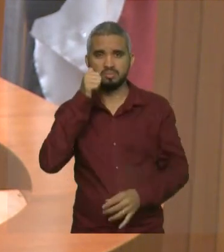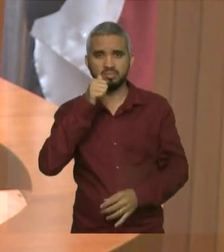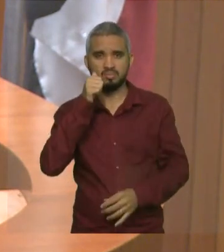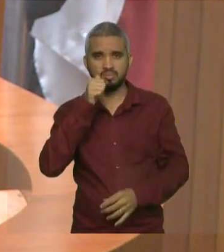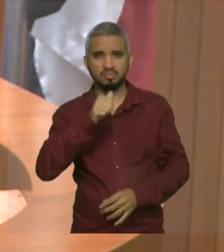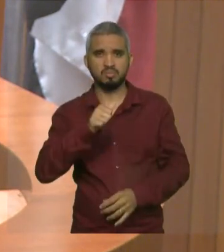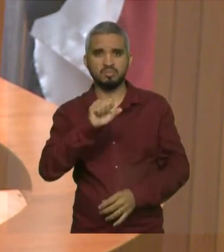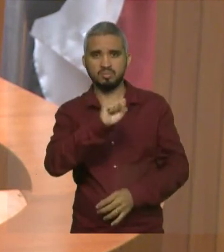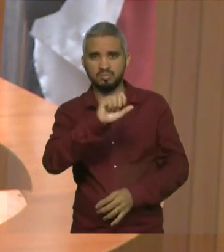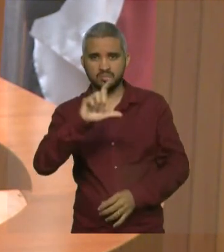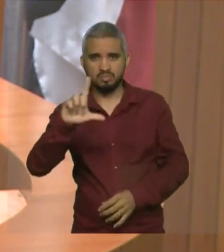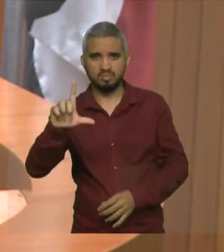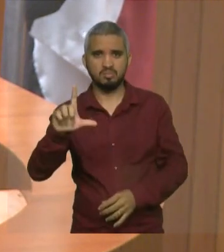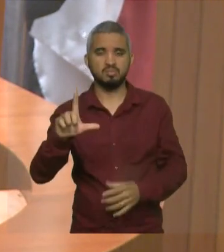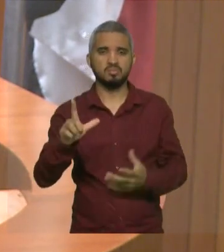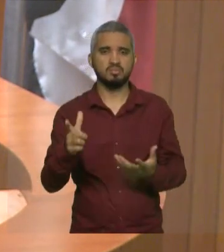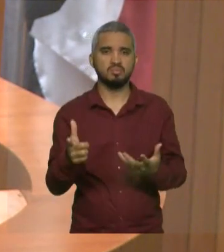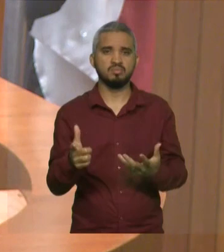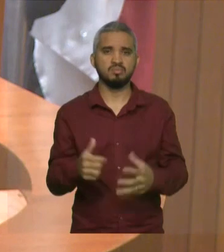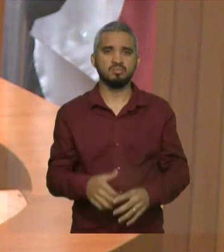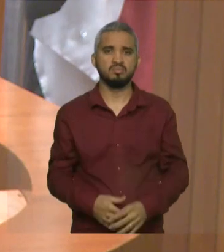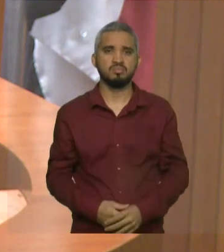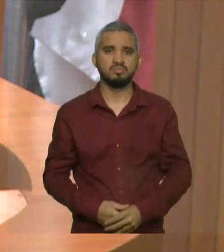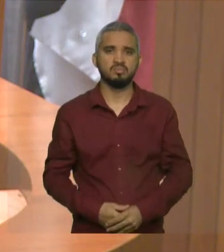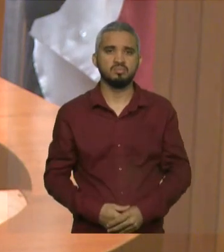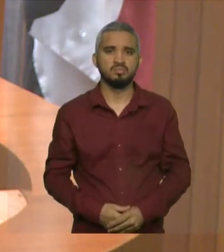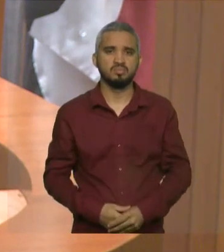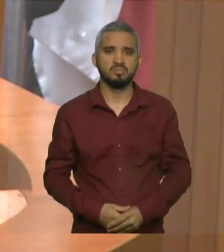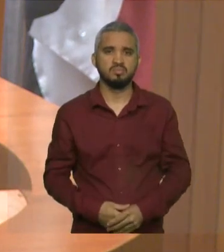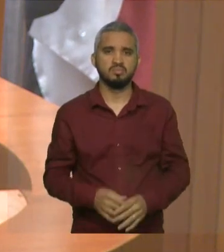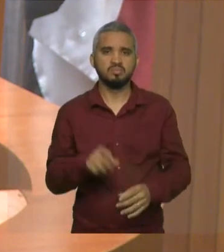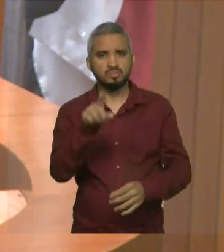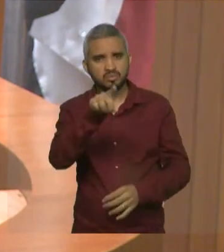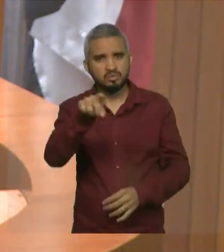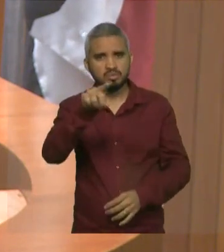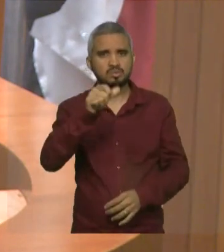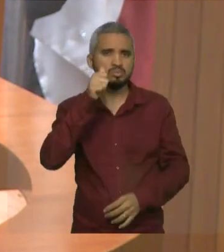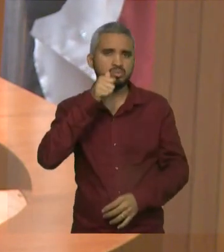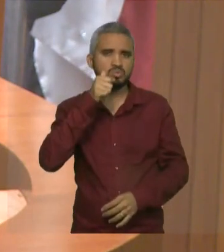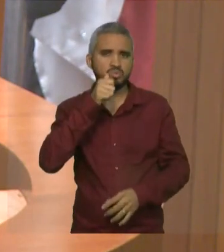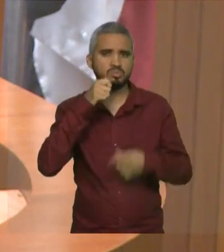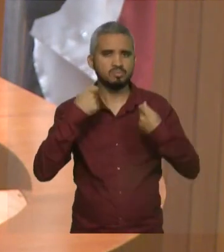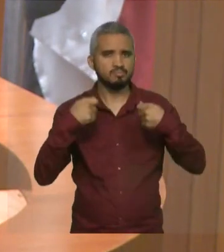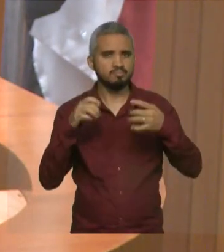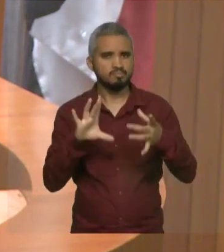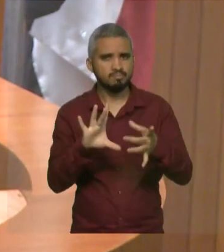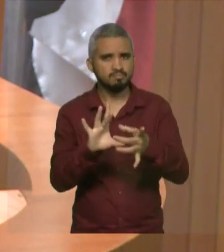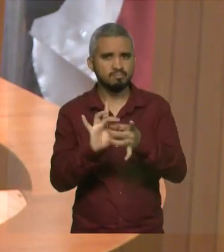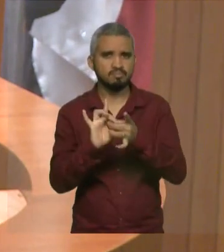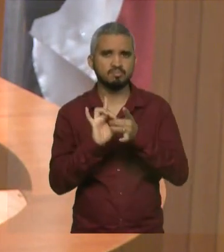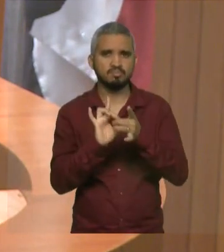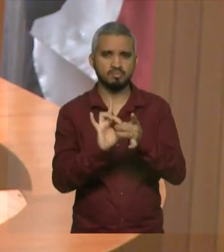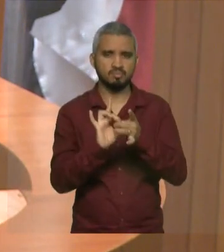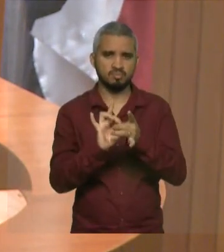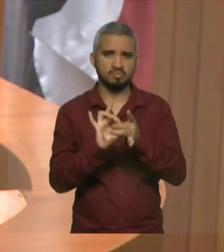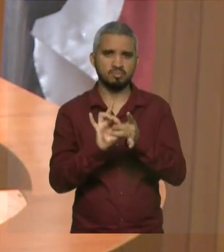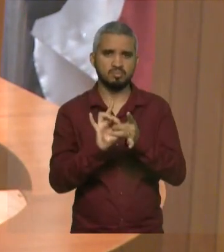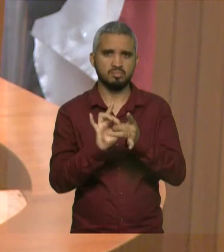cidade, da nossa querida cidade de São Luís, para que se unem, para que nós